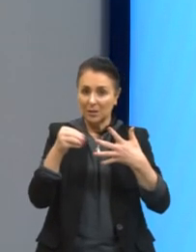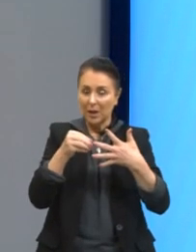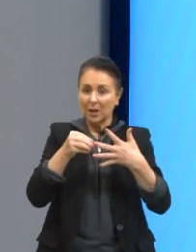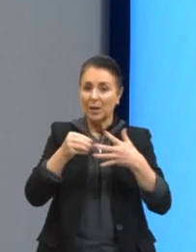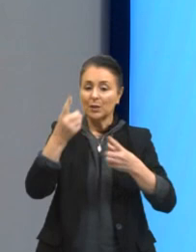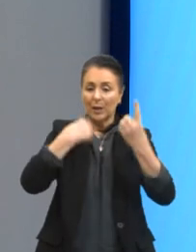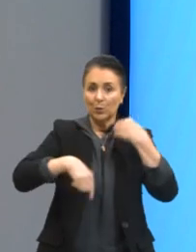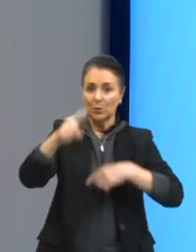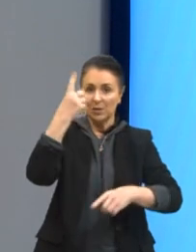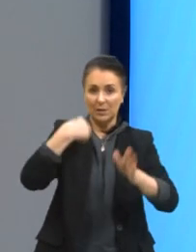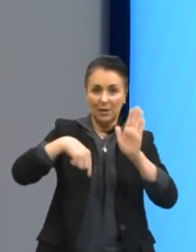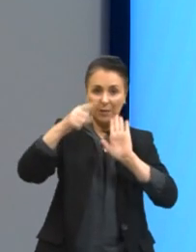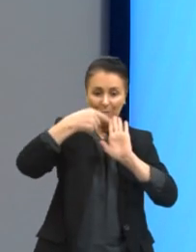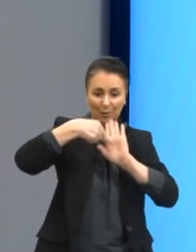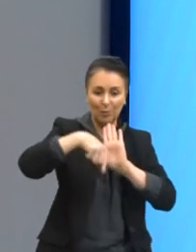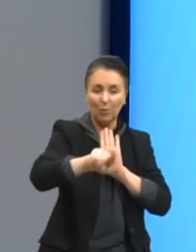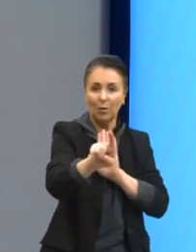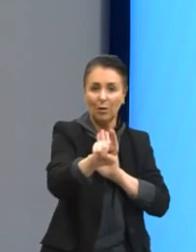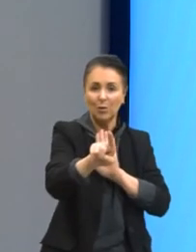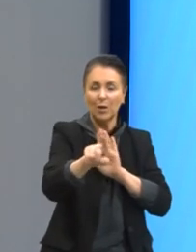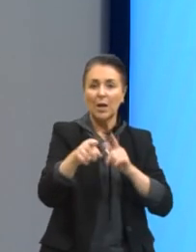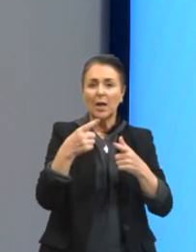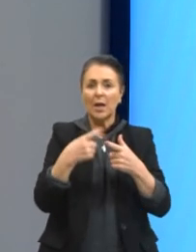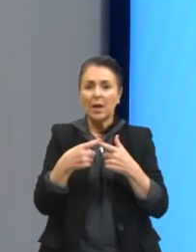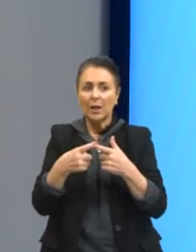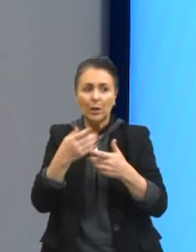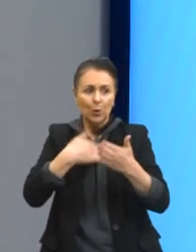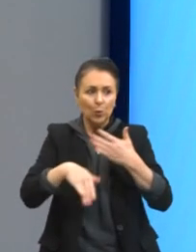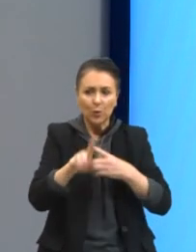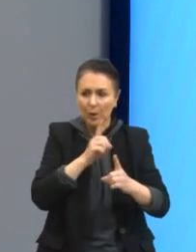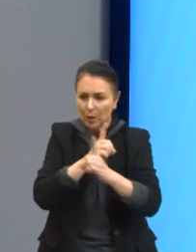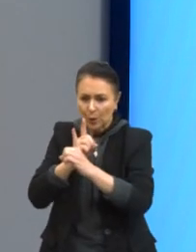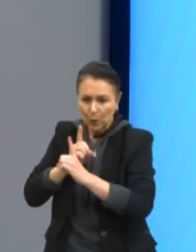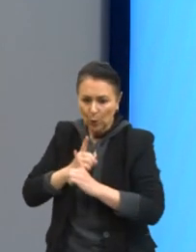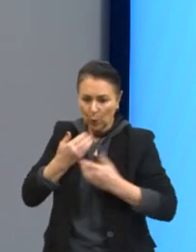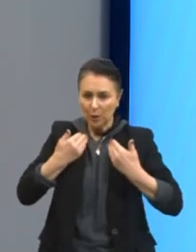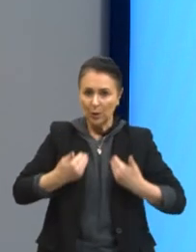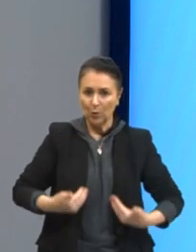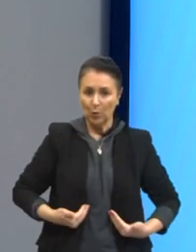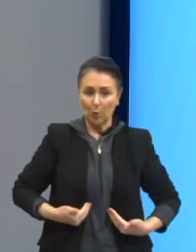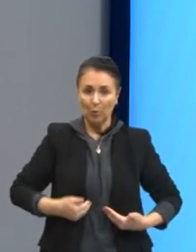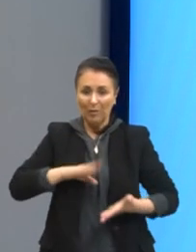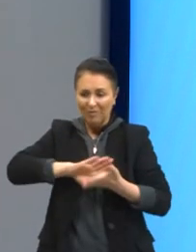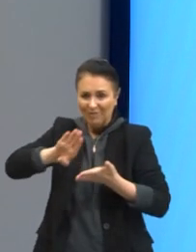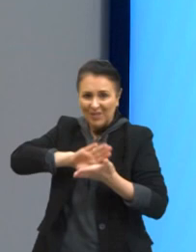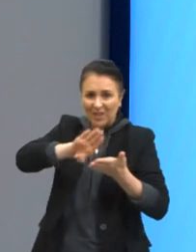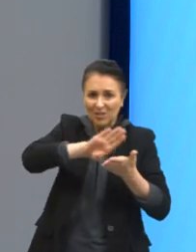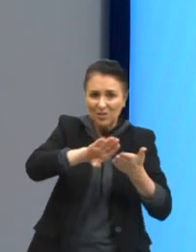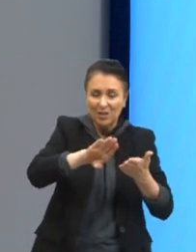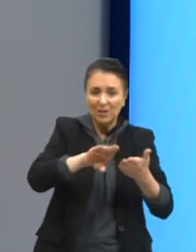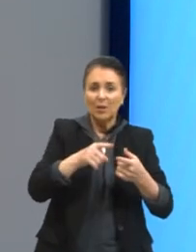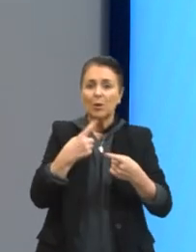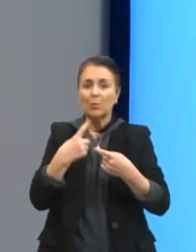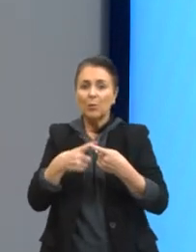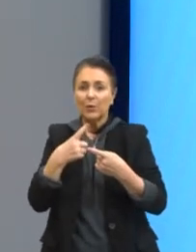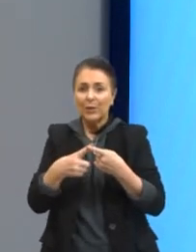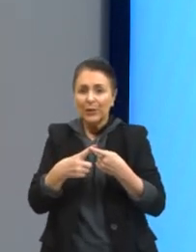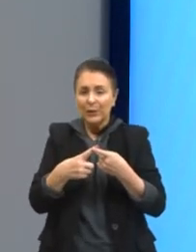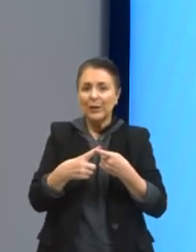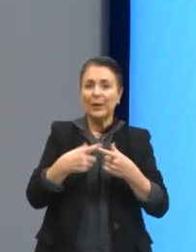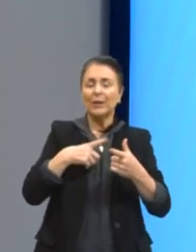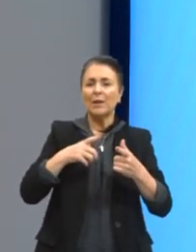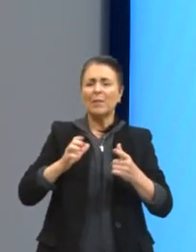ele sai ali fagocitando tudo que ele encontra que não tá não era para tar ali né então ele sai